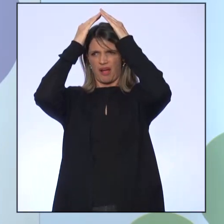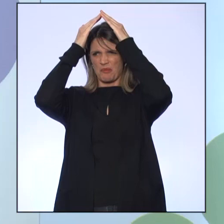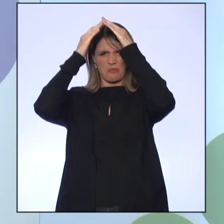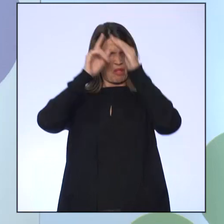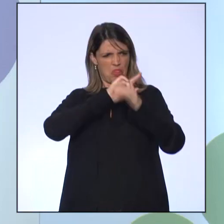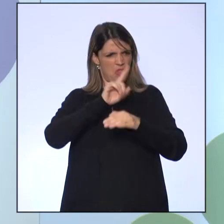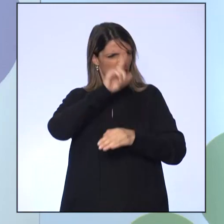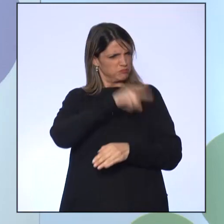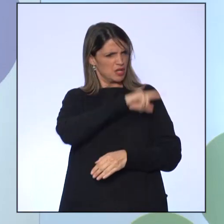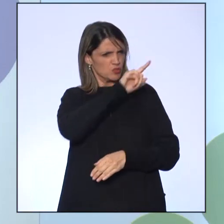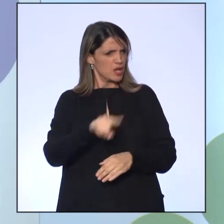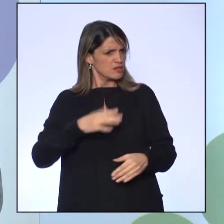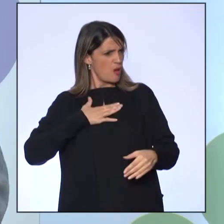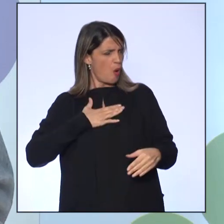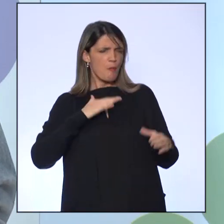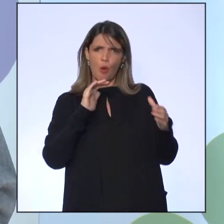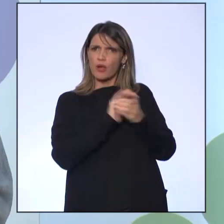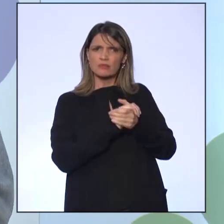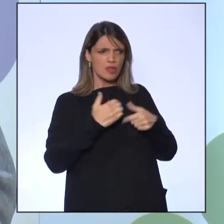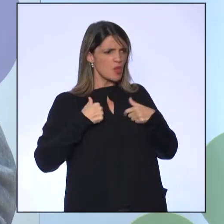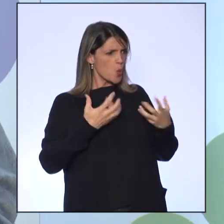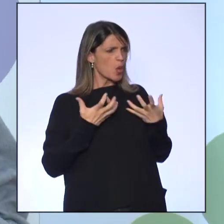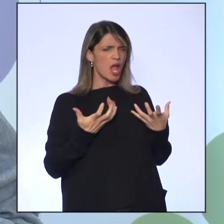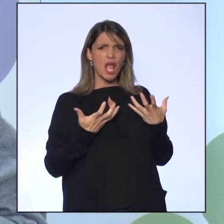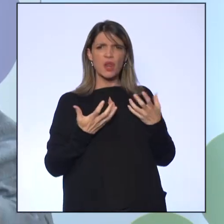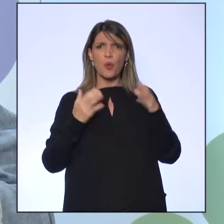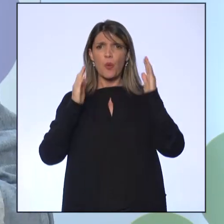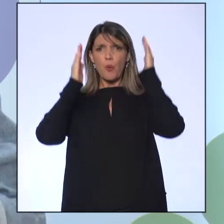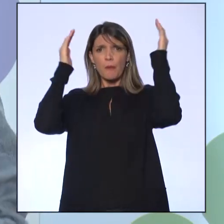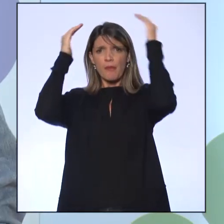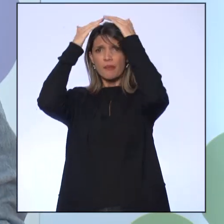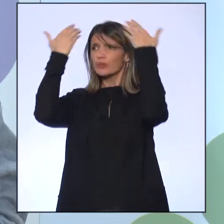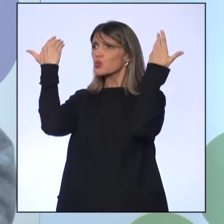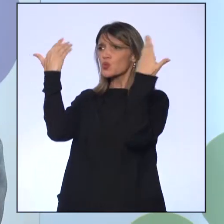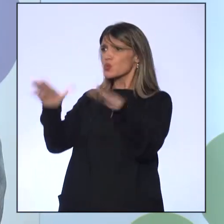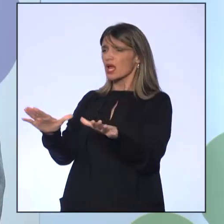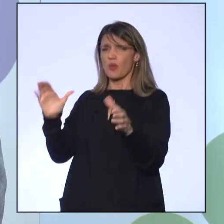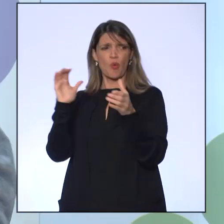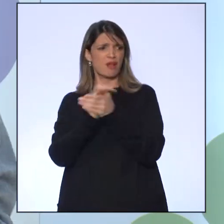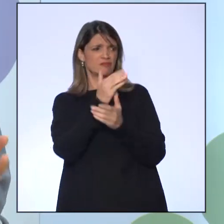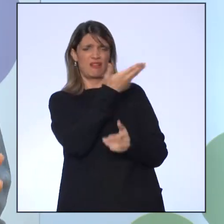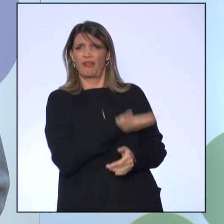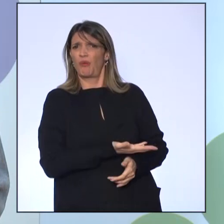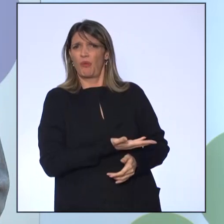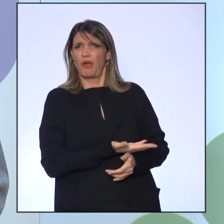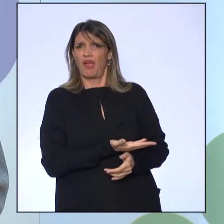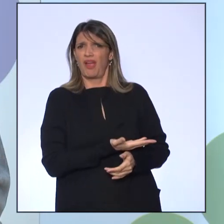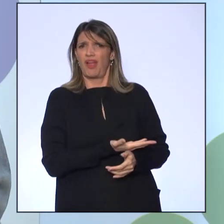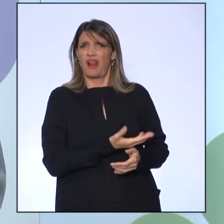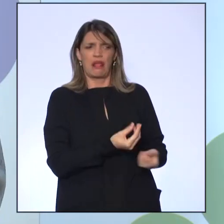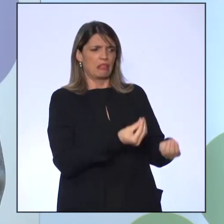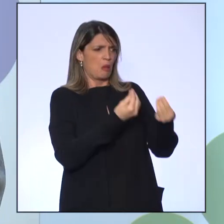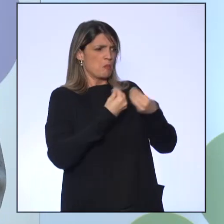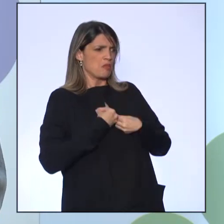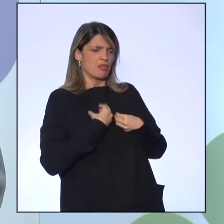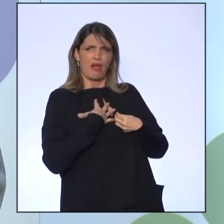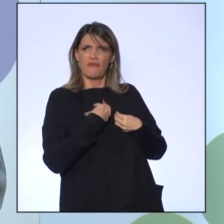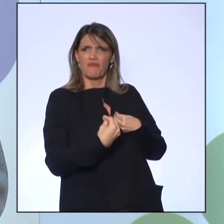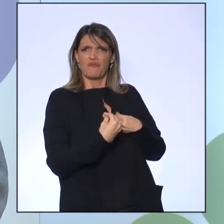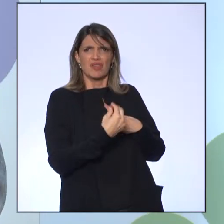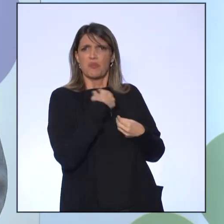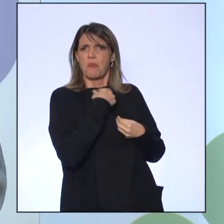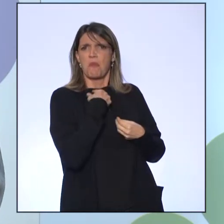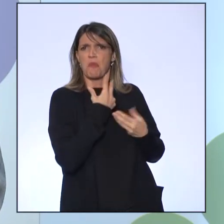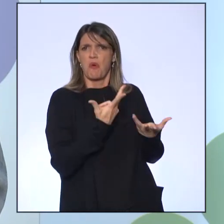a pedir a anulação, né? Papa, não quero mais ser casado com a Catarina de Aragão, porque ela não me dá um filho, um herdeiro do